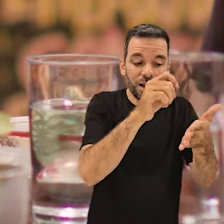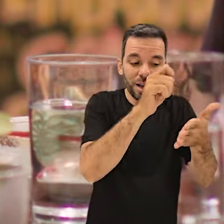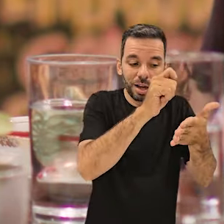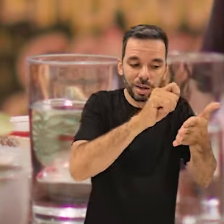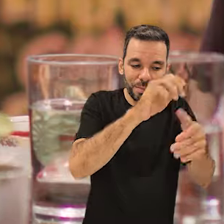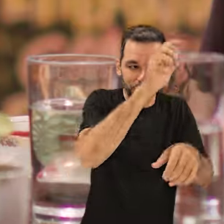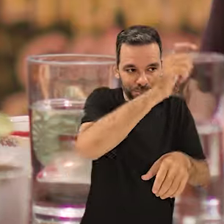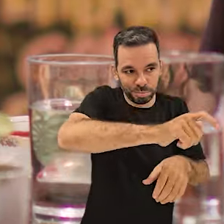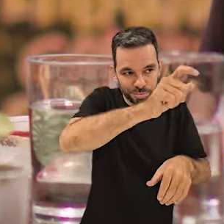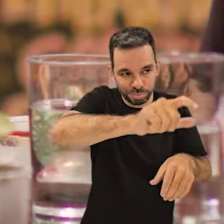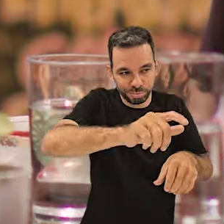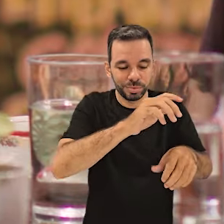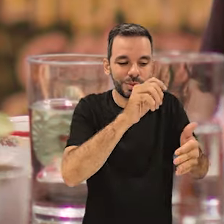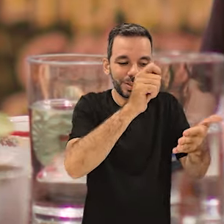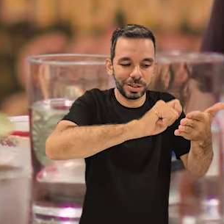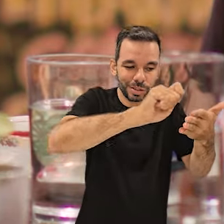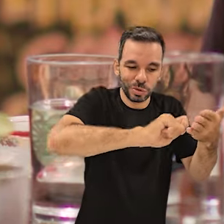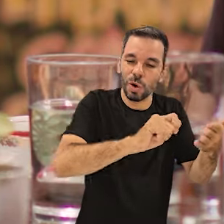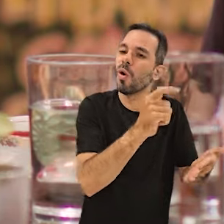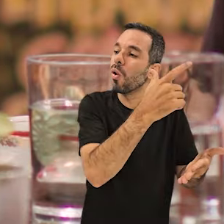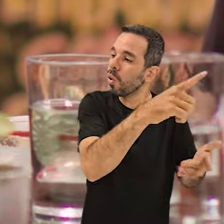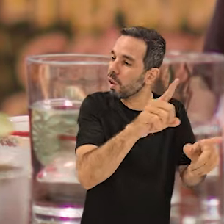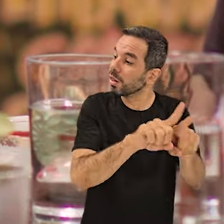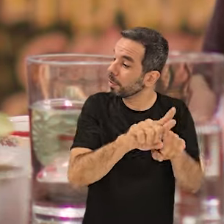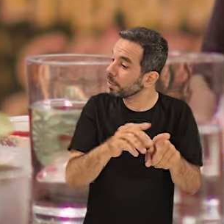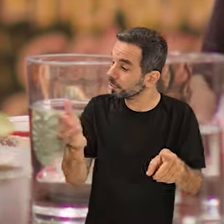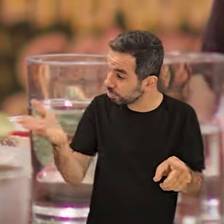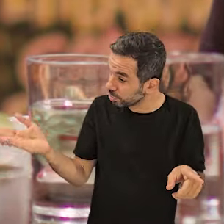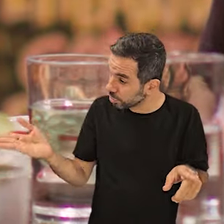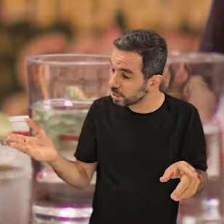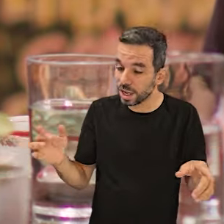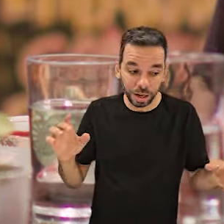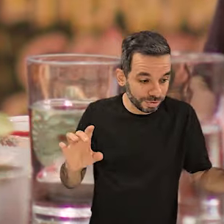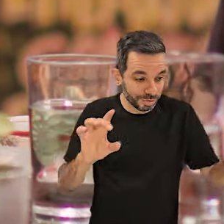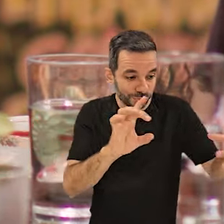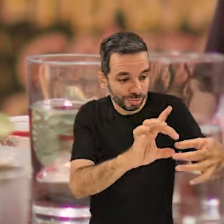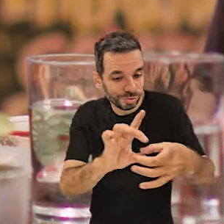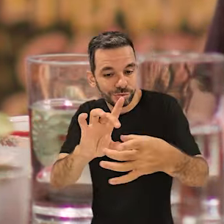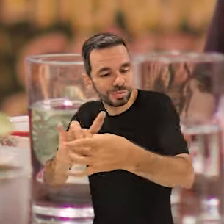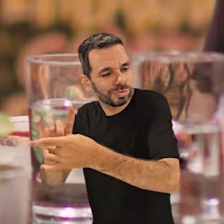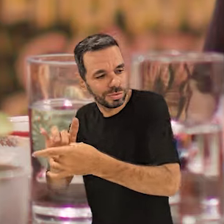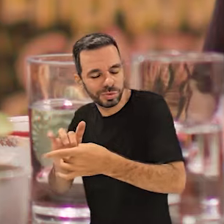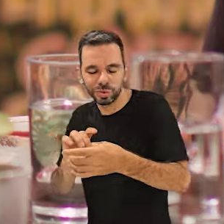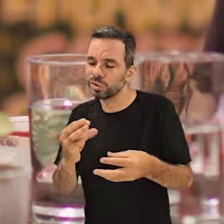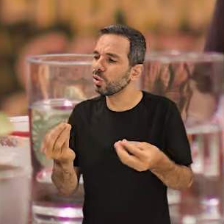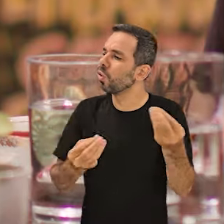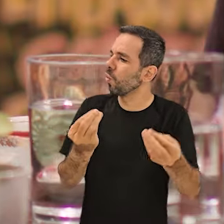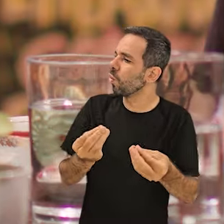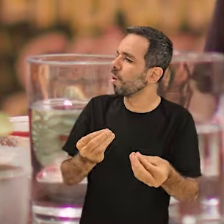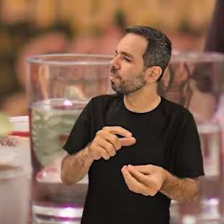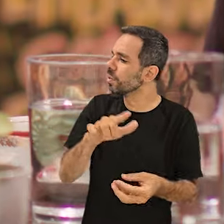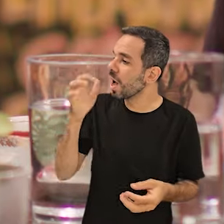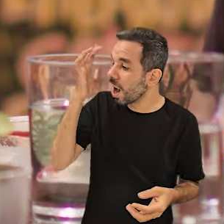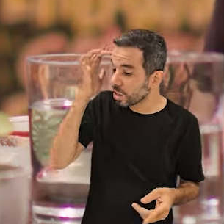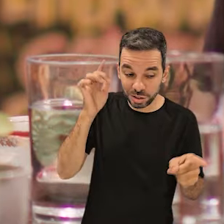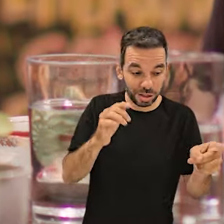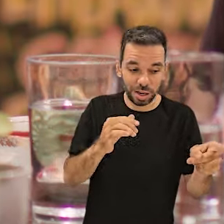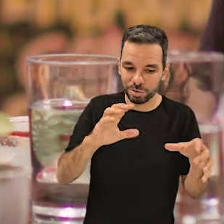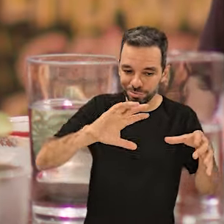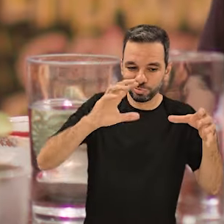outros escritores, ajudar os trabalhos de vocês, fazer essa conexão com outros artistas. Como que vocês têm enxergado a importância